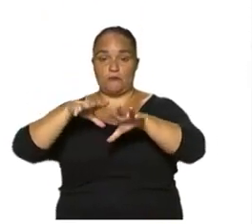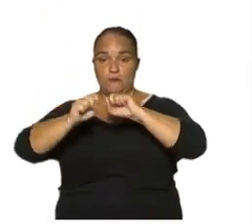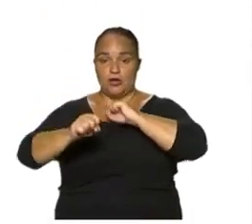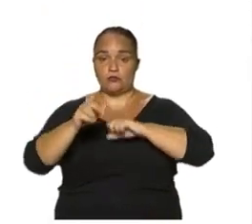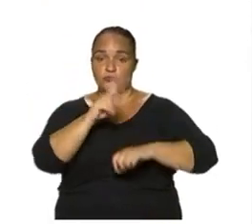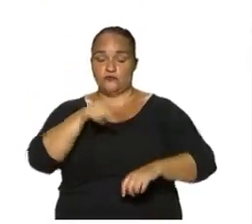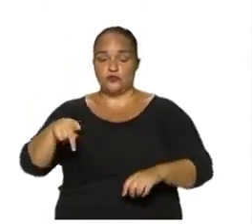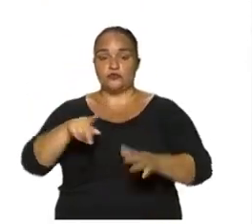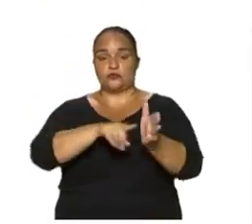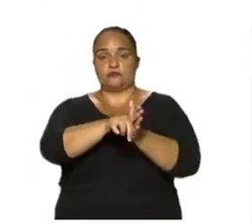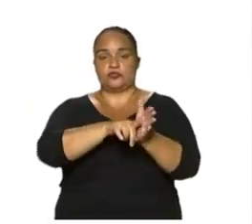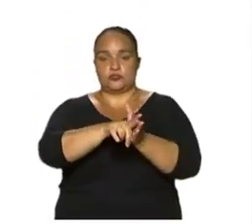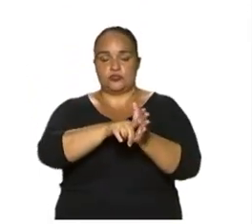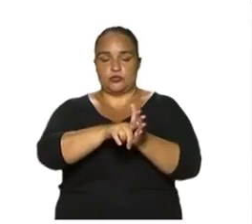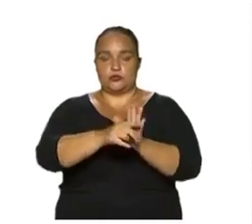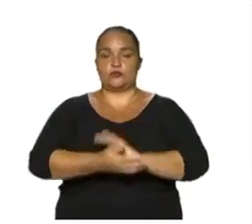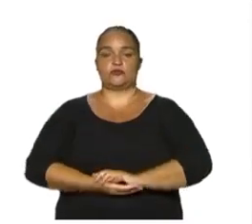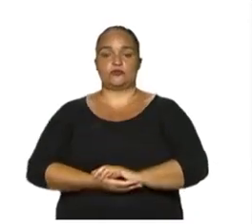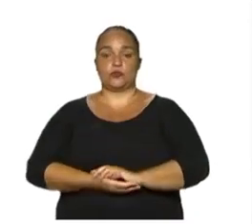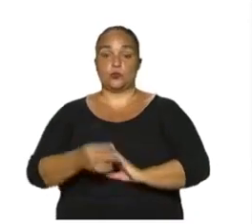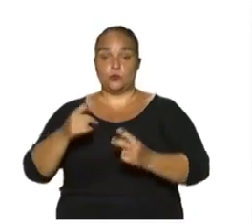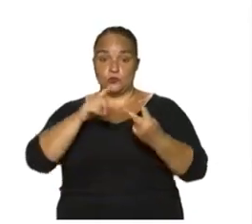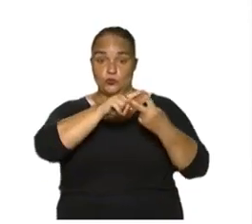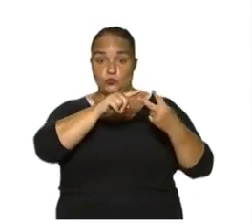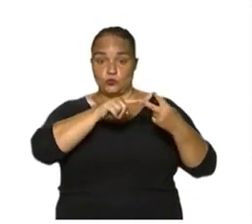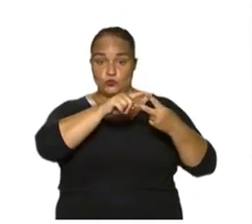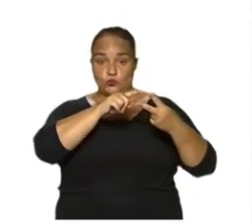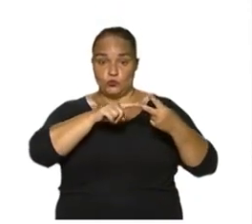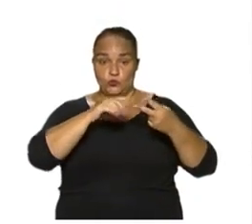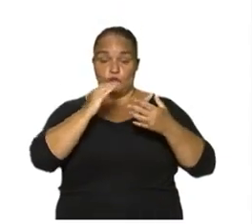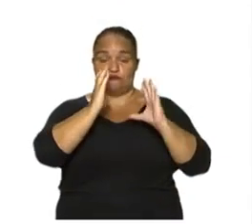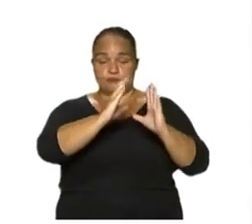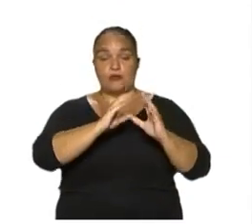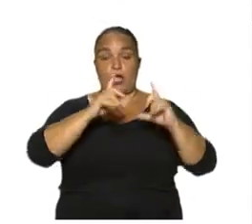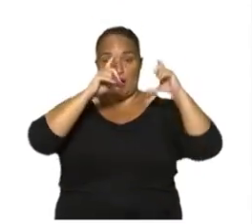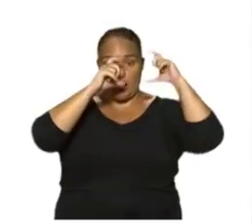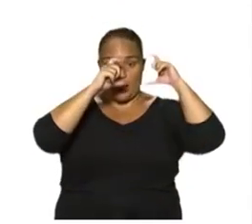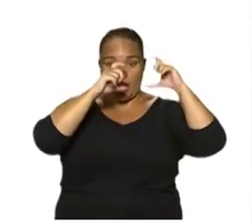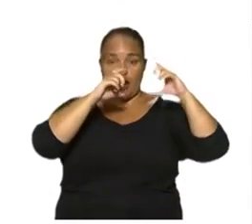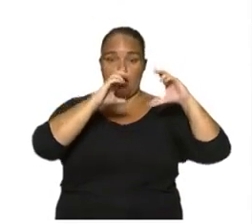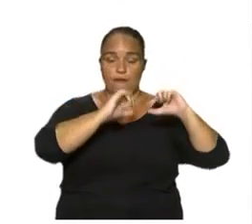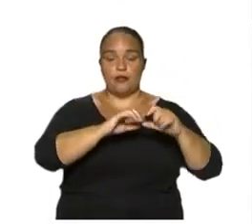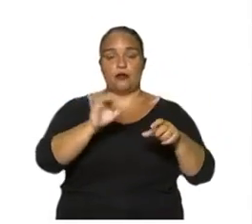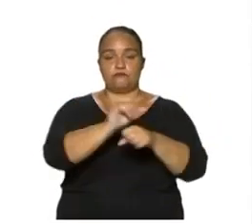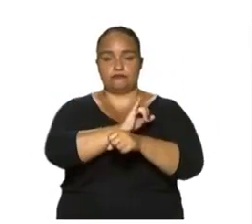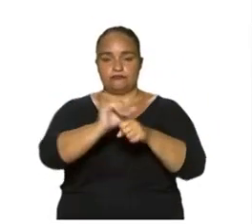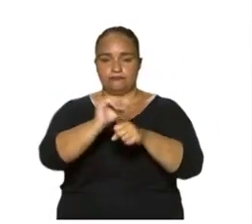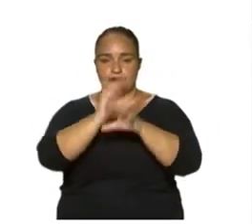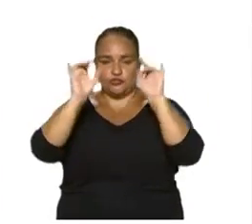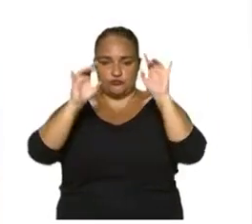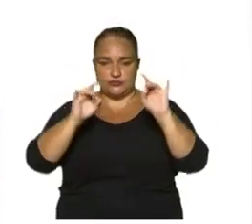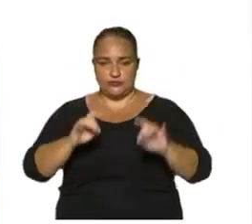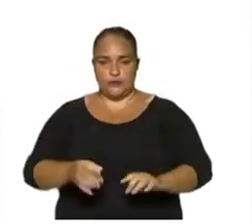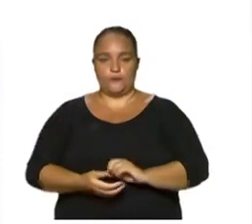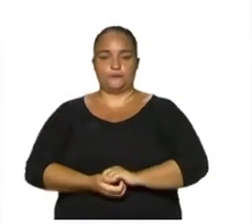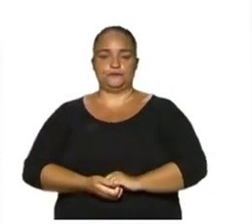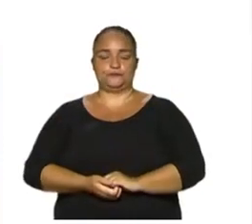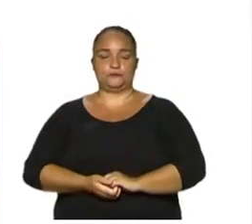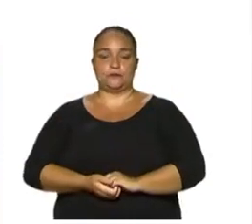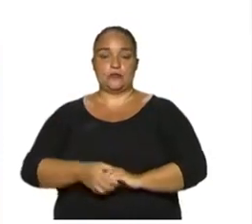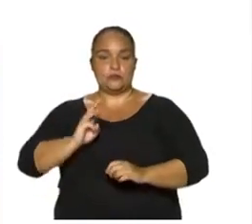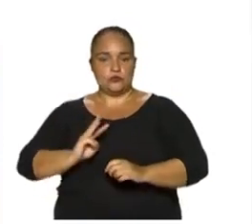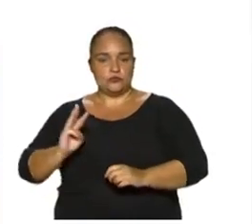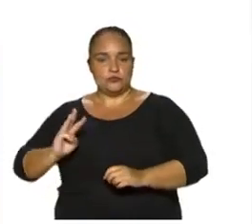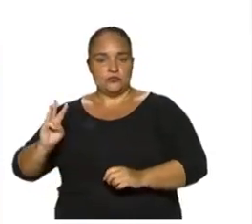e pesquisadores. São 2 categorias, câmera fotográfica e instrumentos especiais. No site